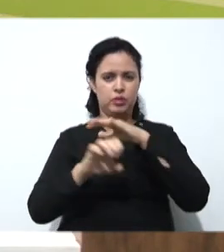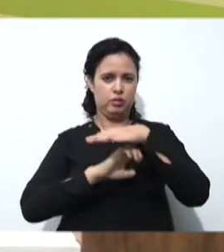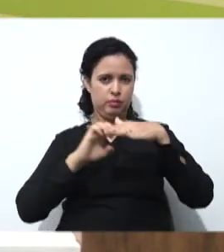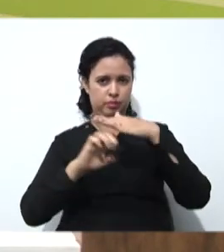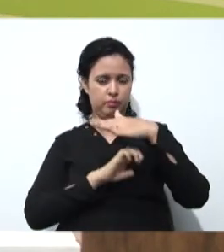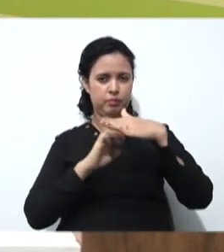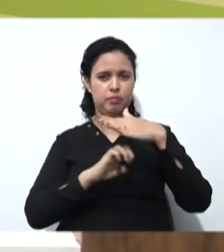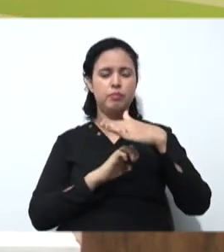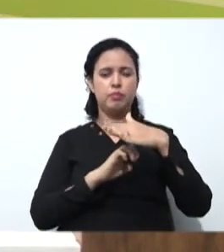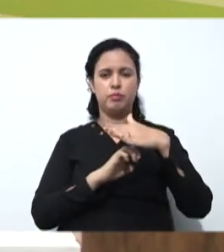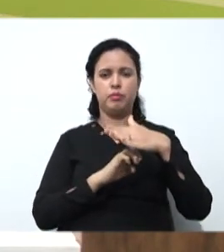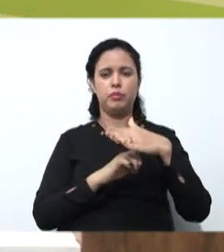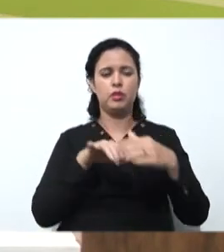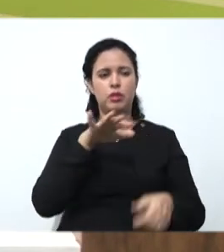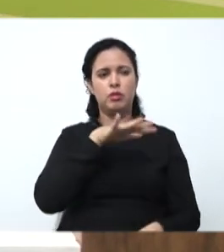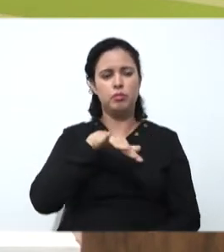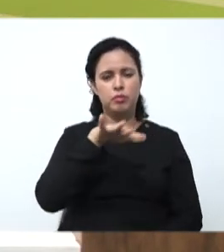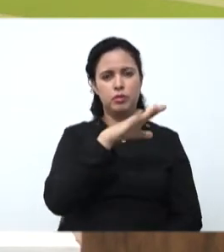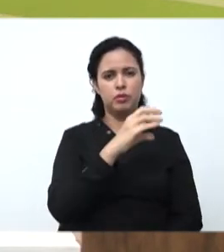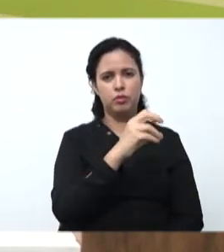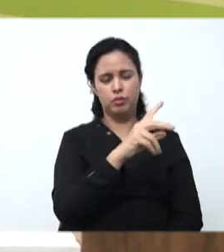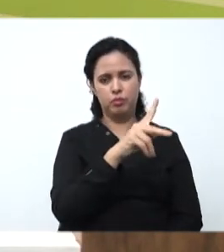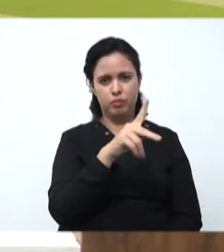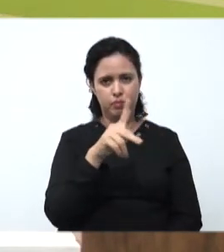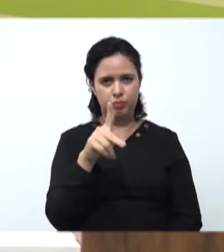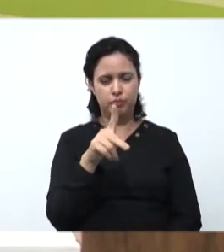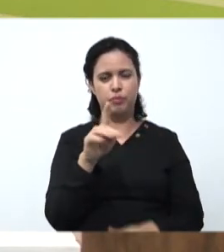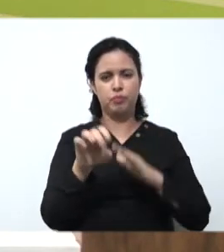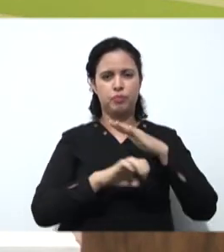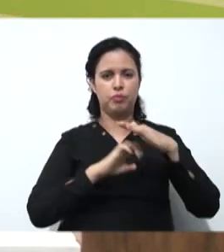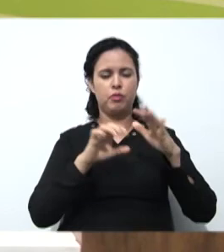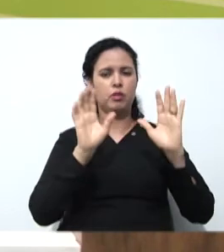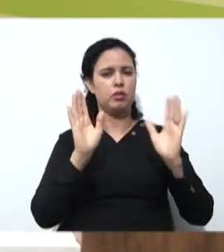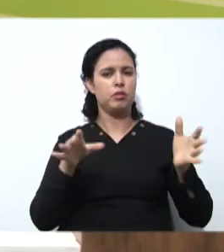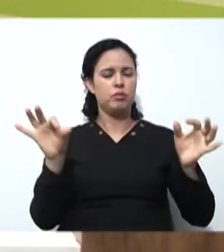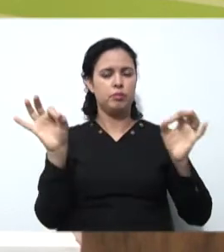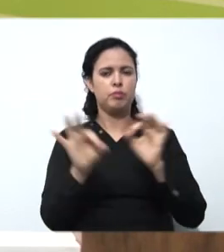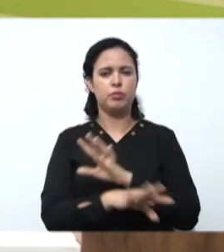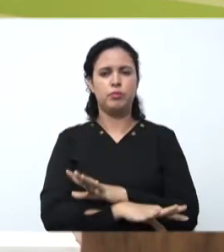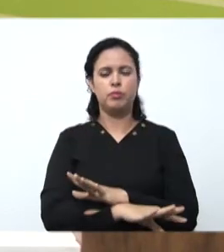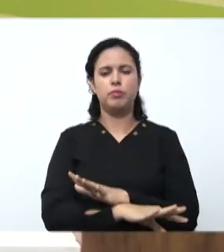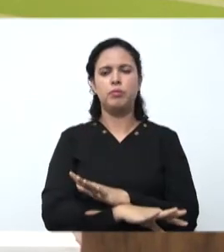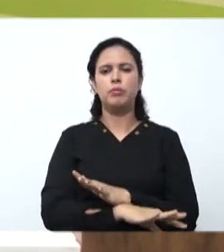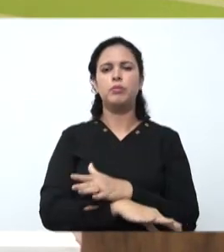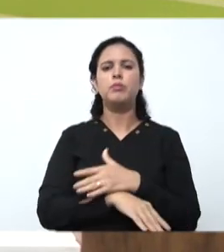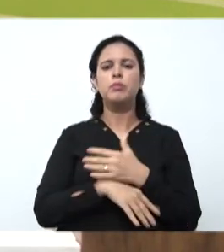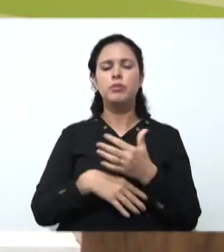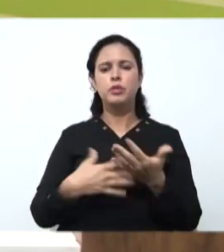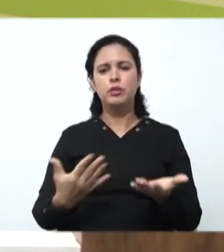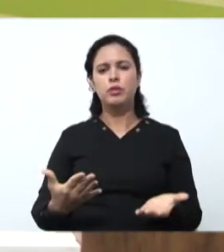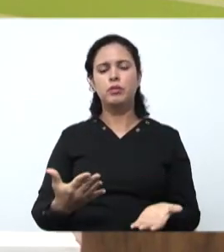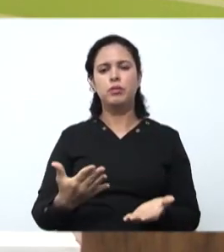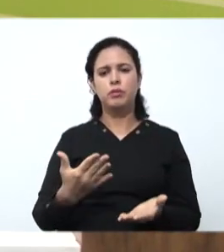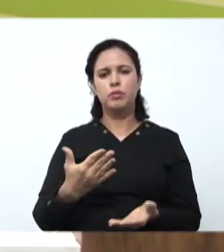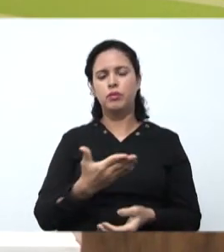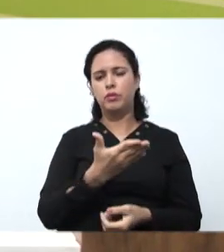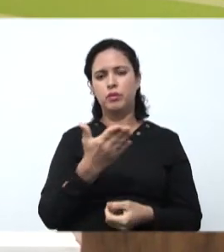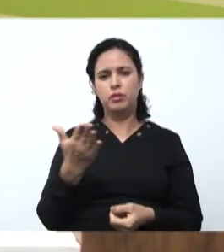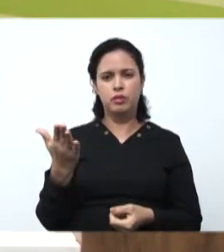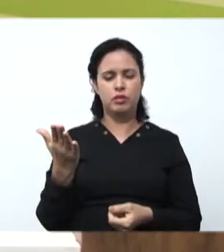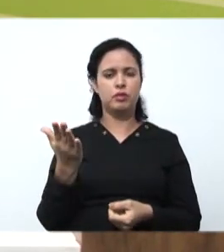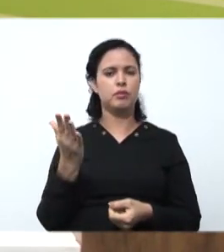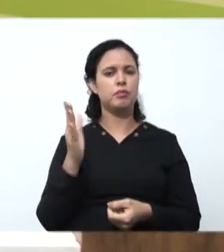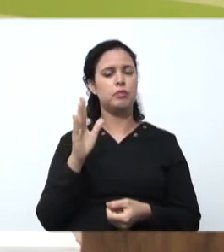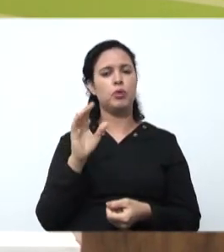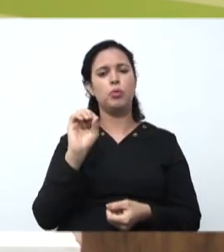em ambientes cooperativos de empresas já consolidadas, né, aqueles que ainda não resolverem montar a